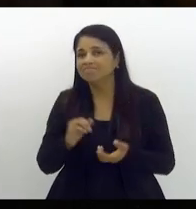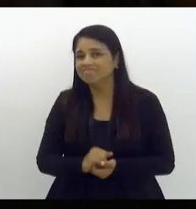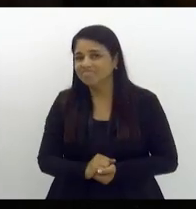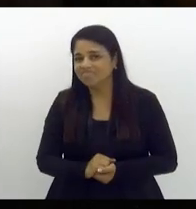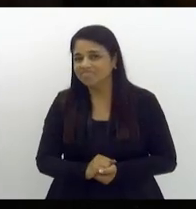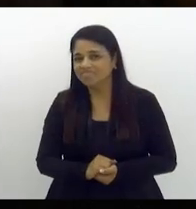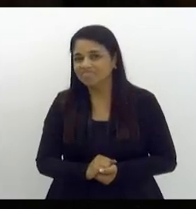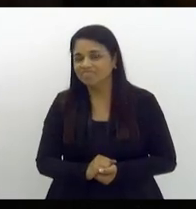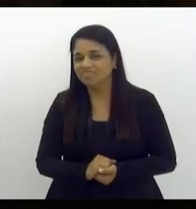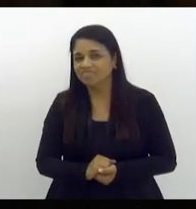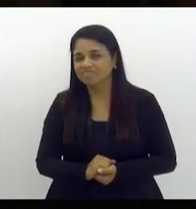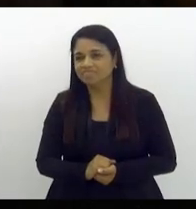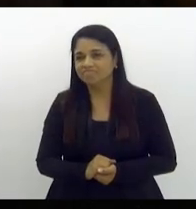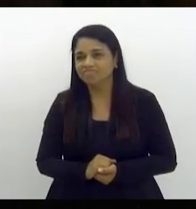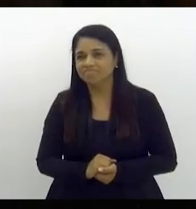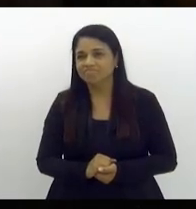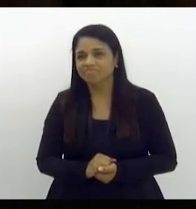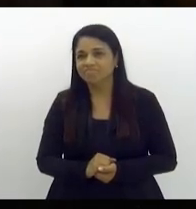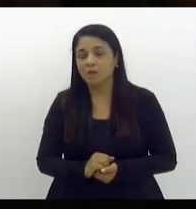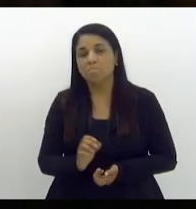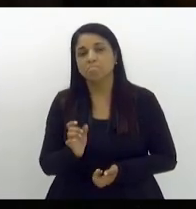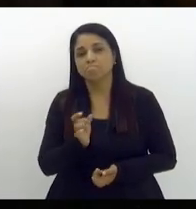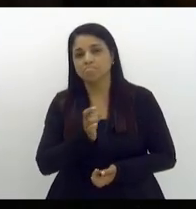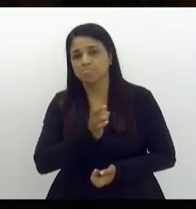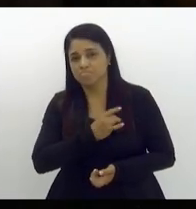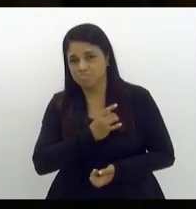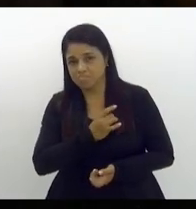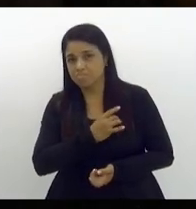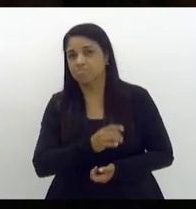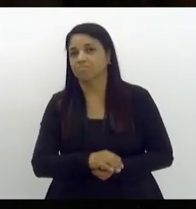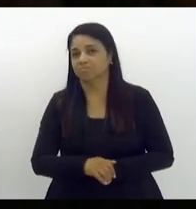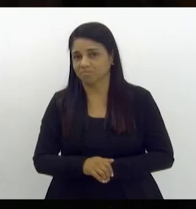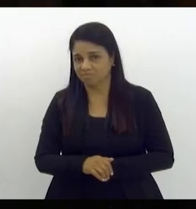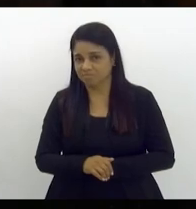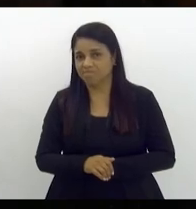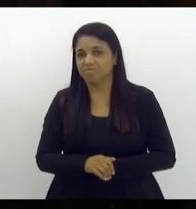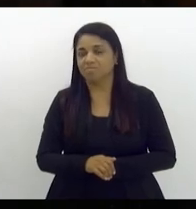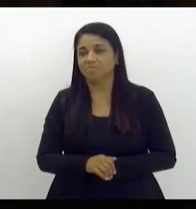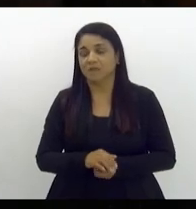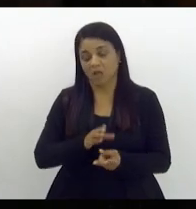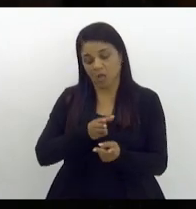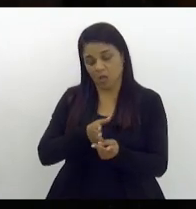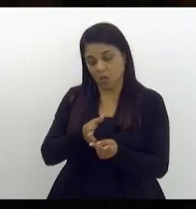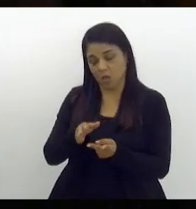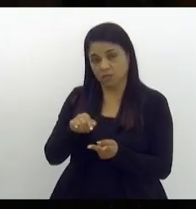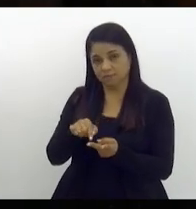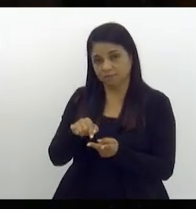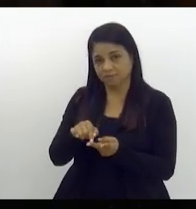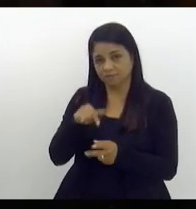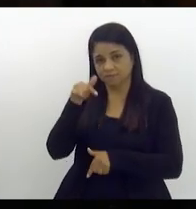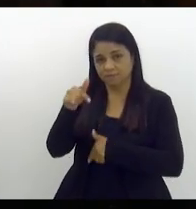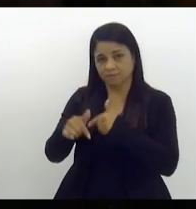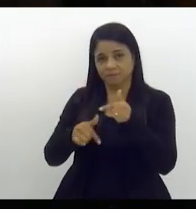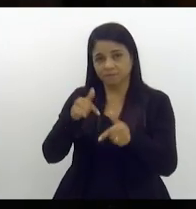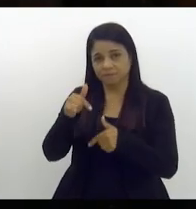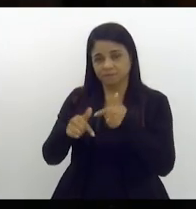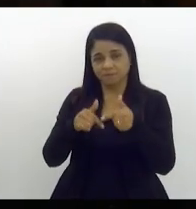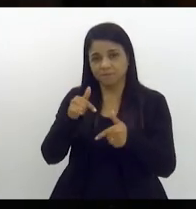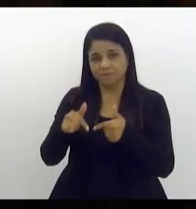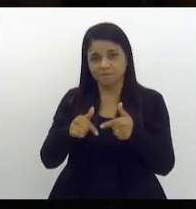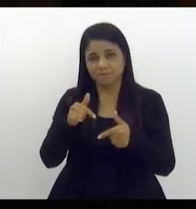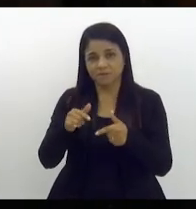Praticamente nenhum. A outra linha de trabalho é